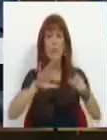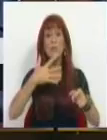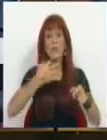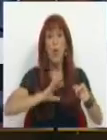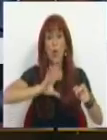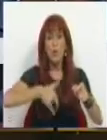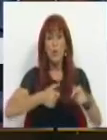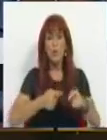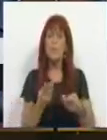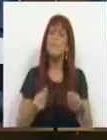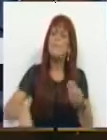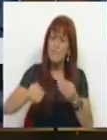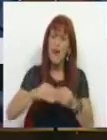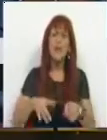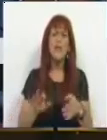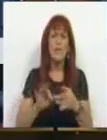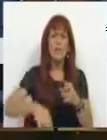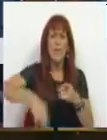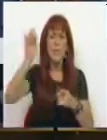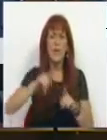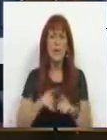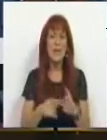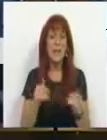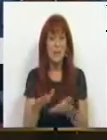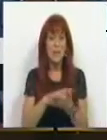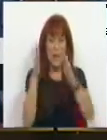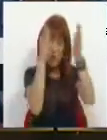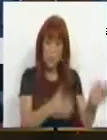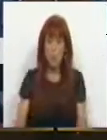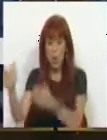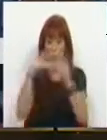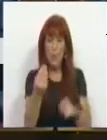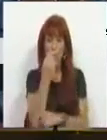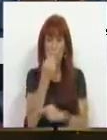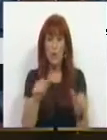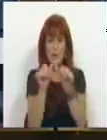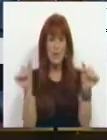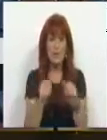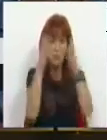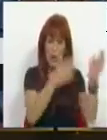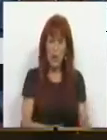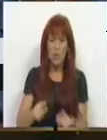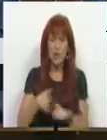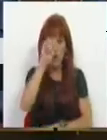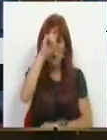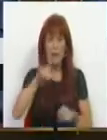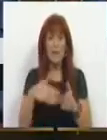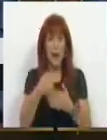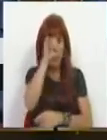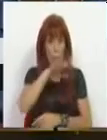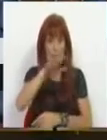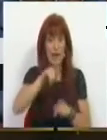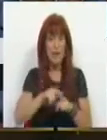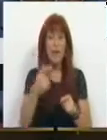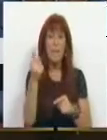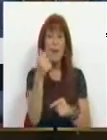mundo. Acrescentamos, por fim, a necessidade de basear a produção de alimentos em sistemas produtivos respeitadores do ambiente